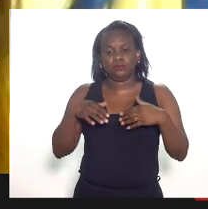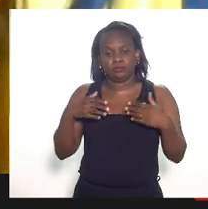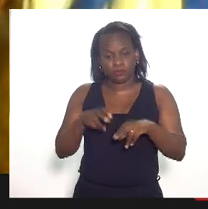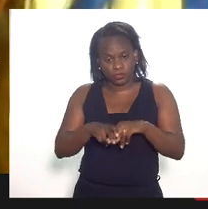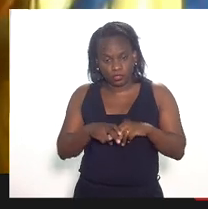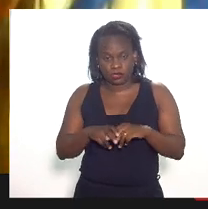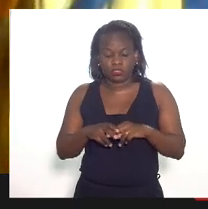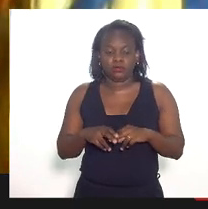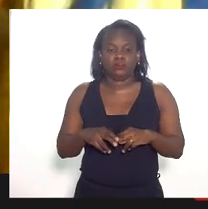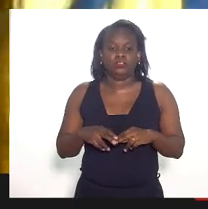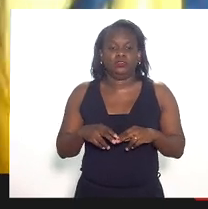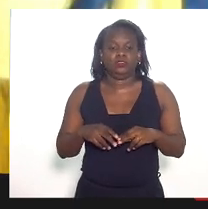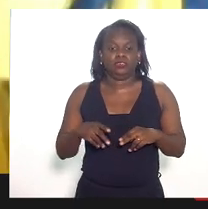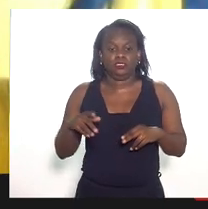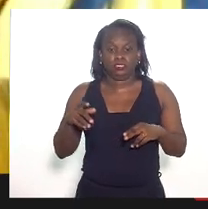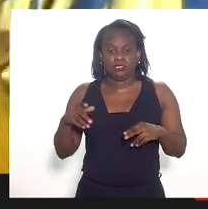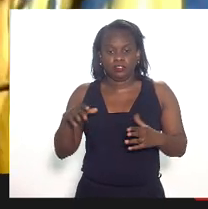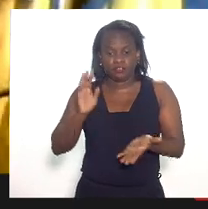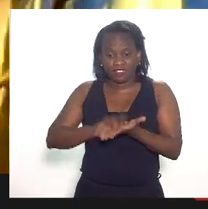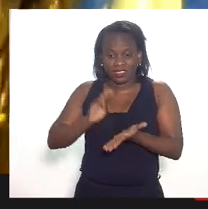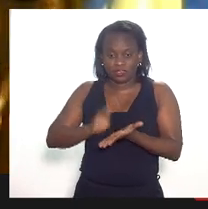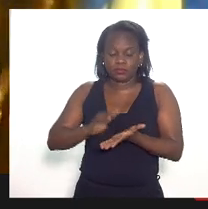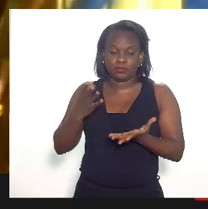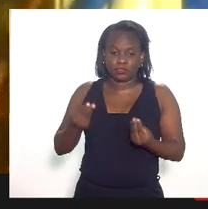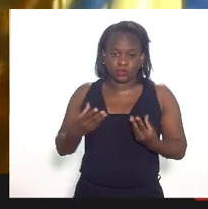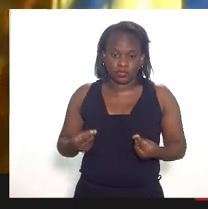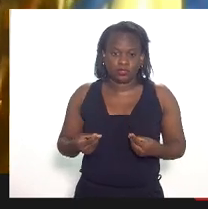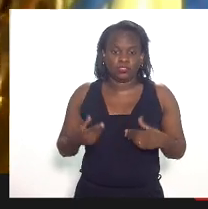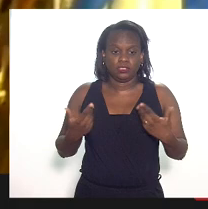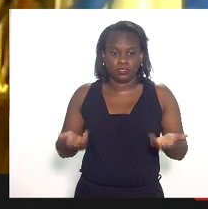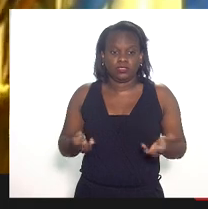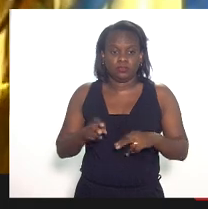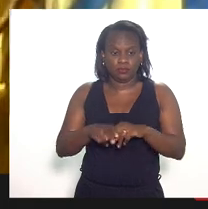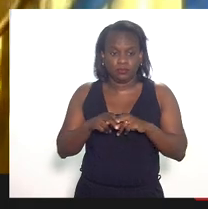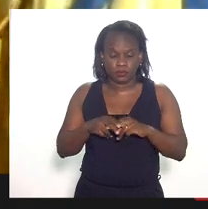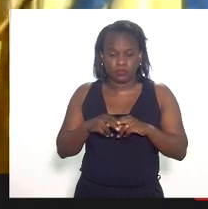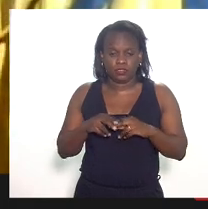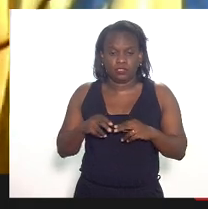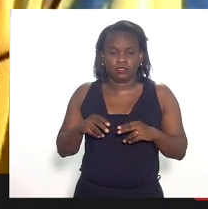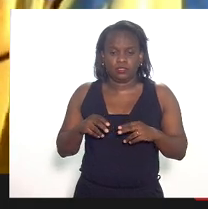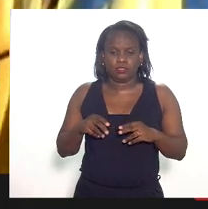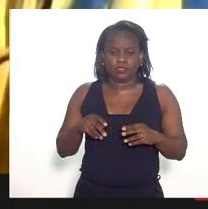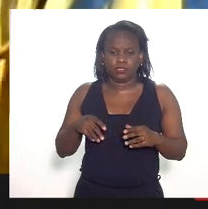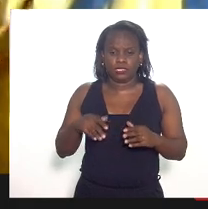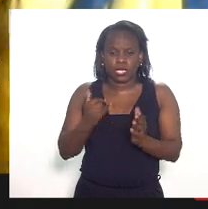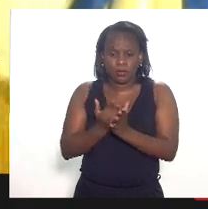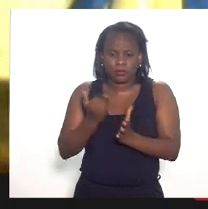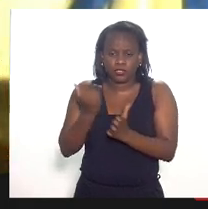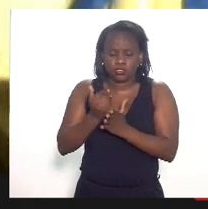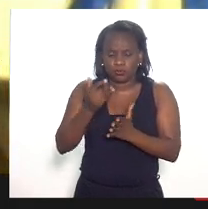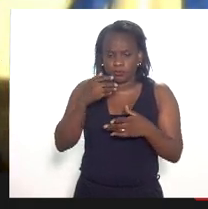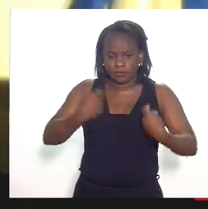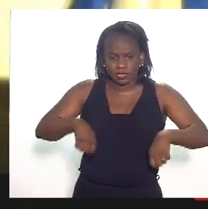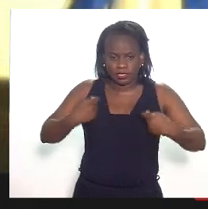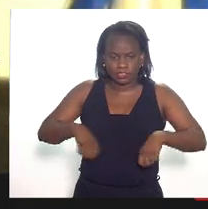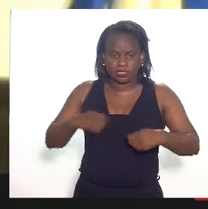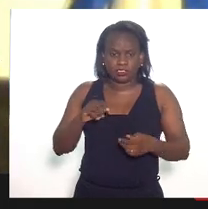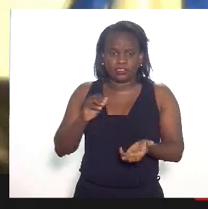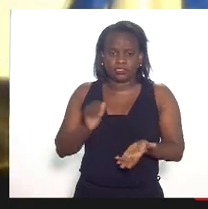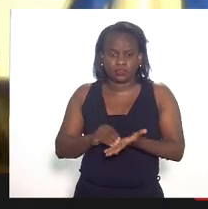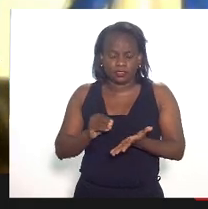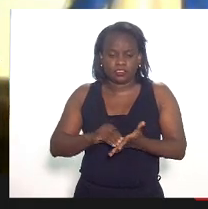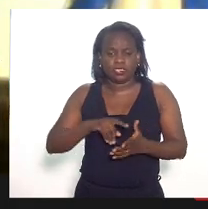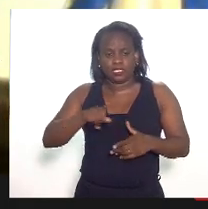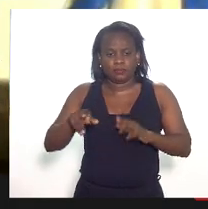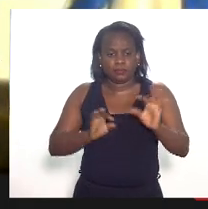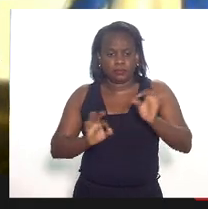vista disso estar deficitário, né, por conta do aumento da demanda. A gente fez um